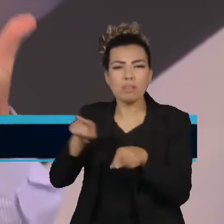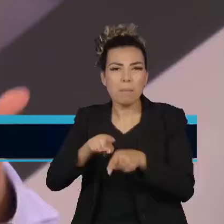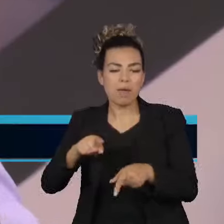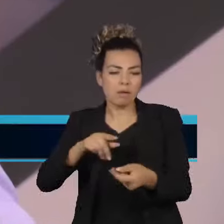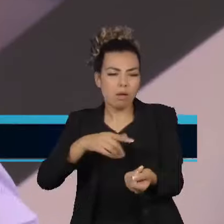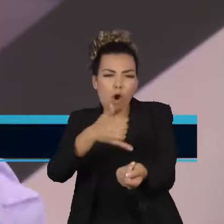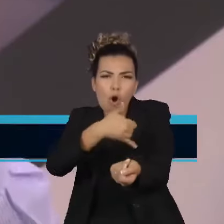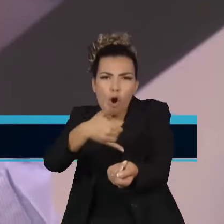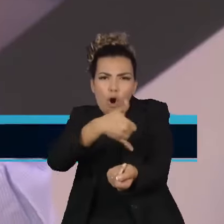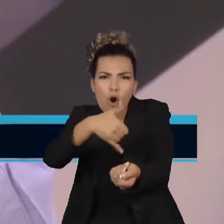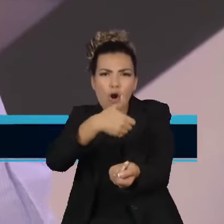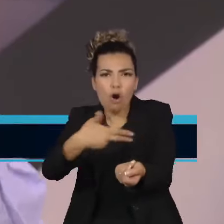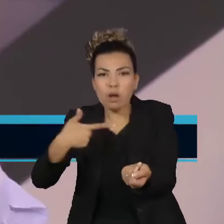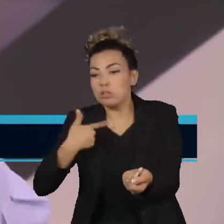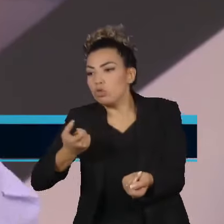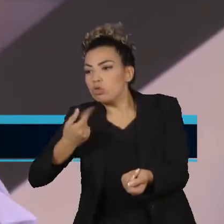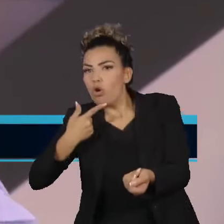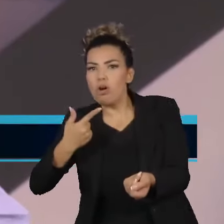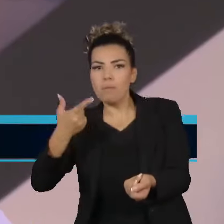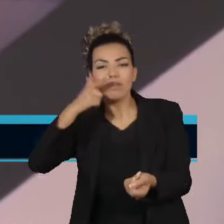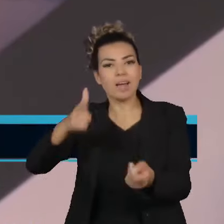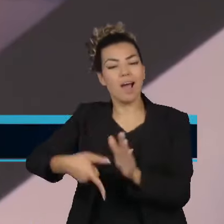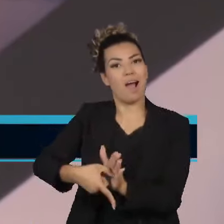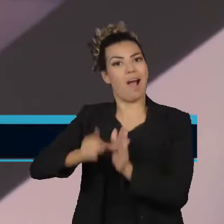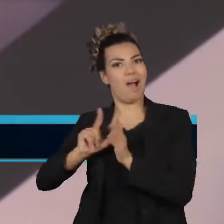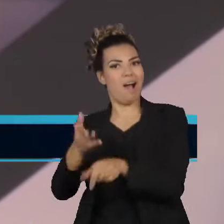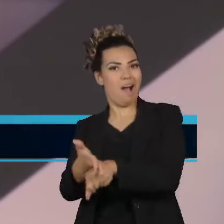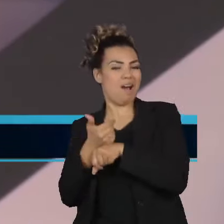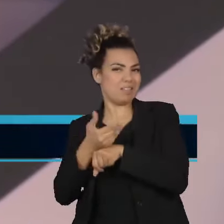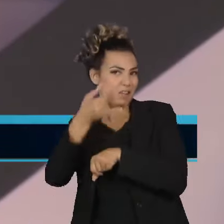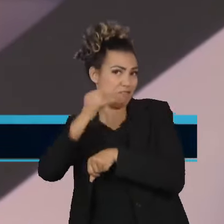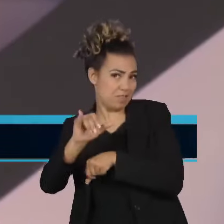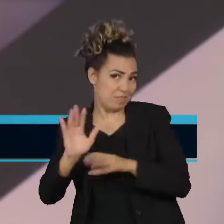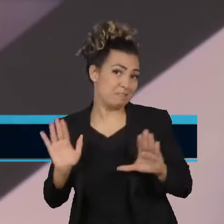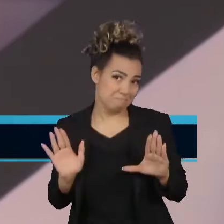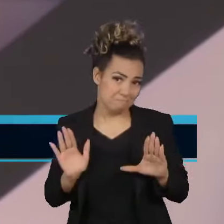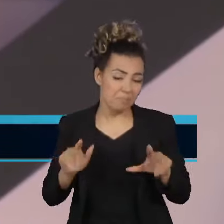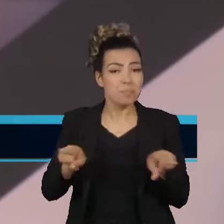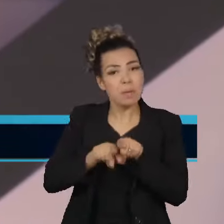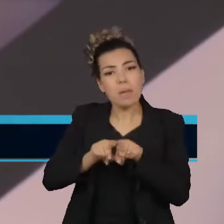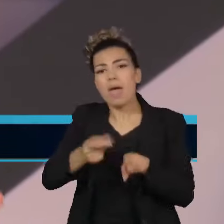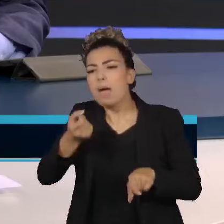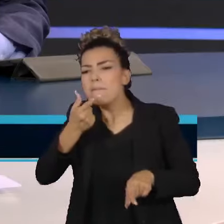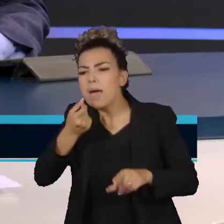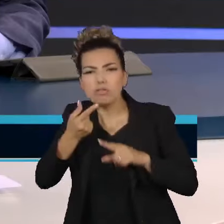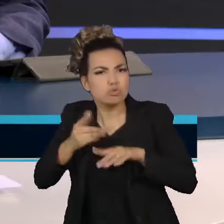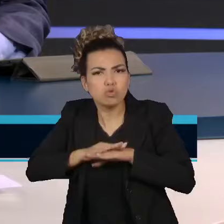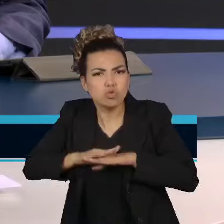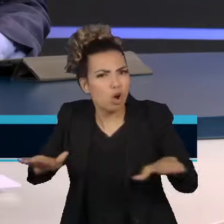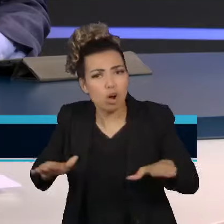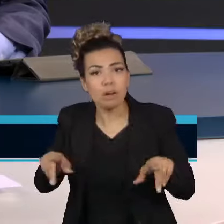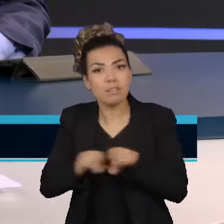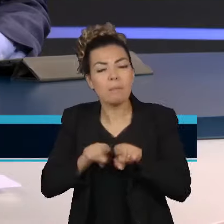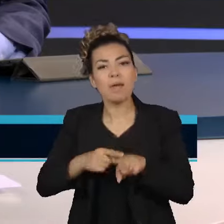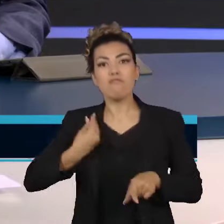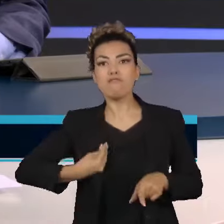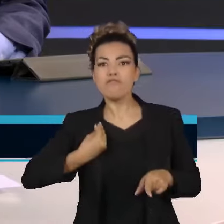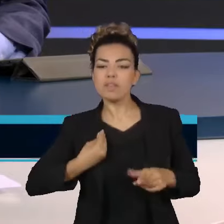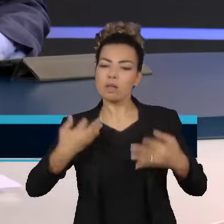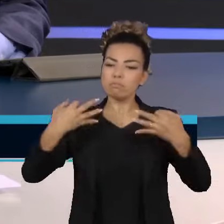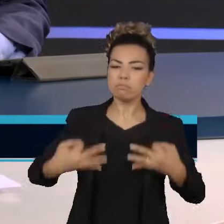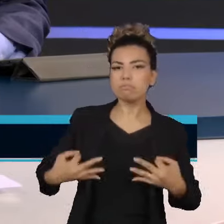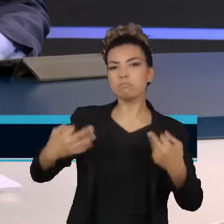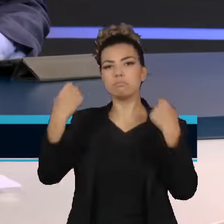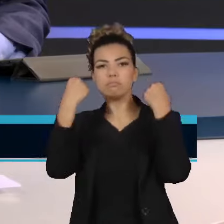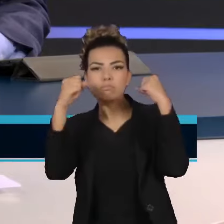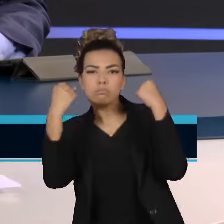Deveria ser não só com remédios, mas com estilo de vida também. E aí que entra mais